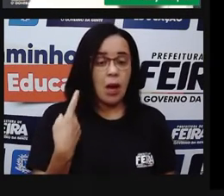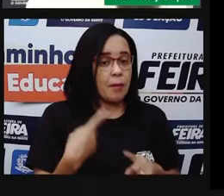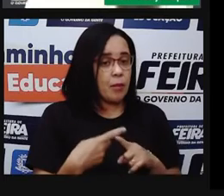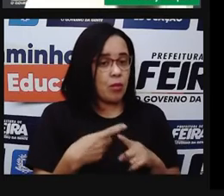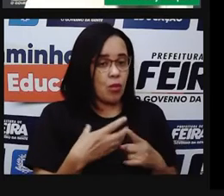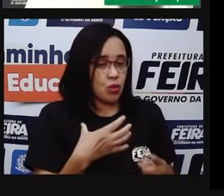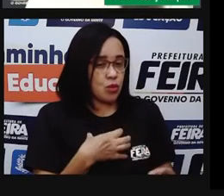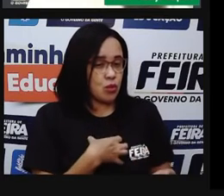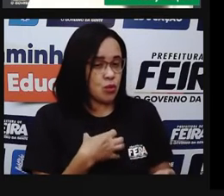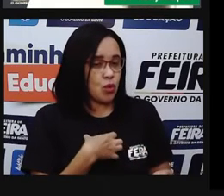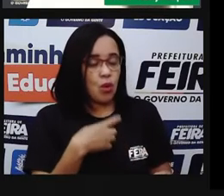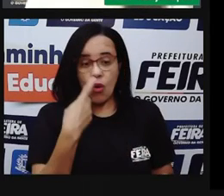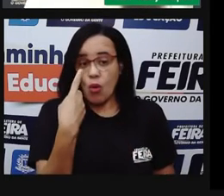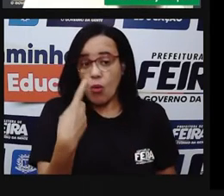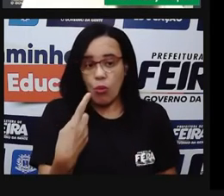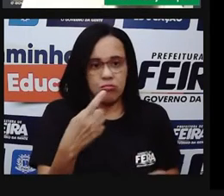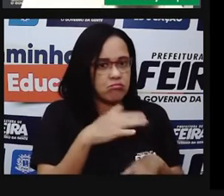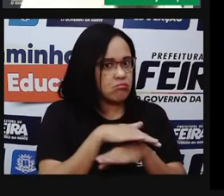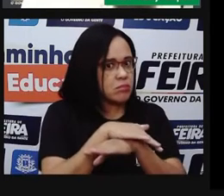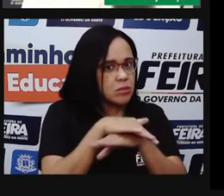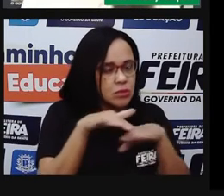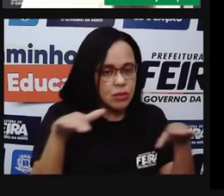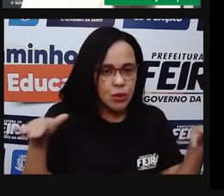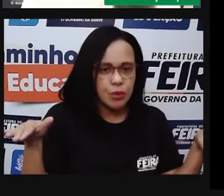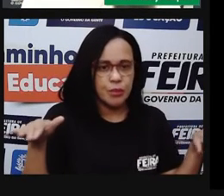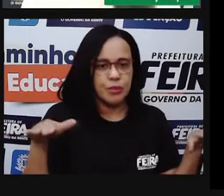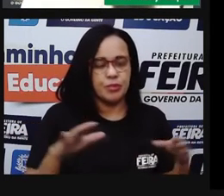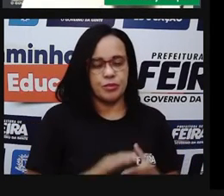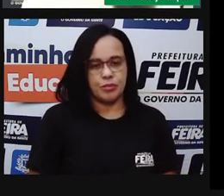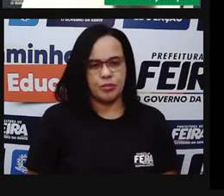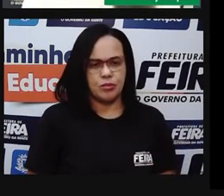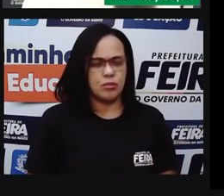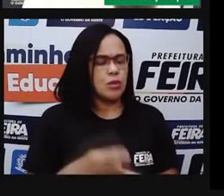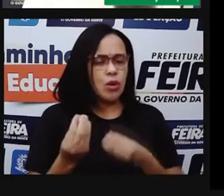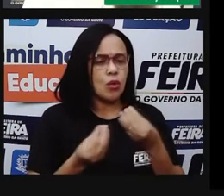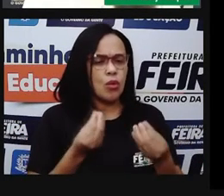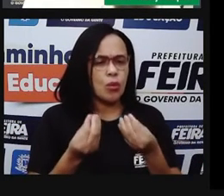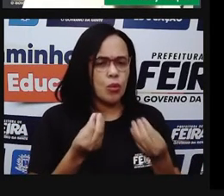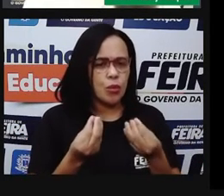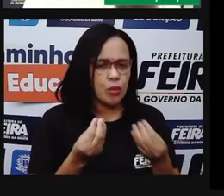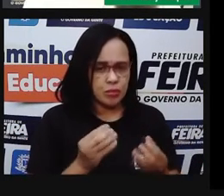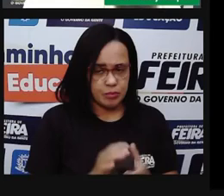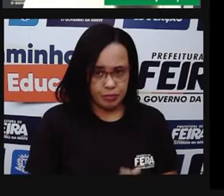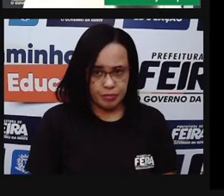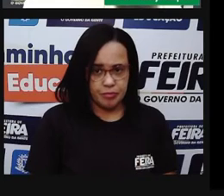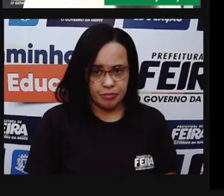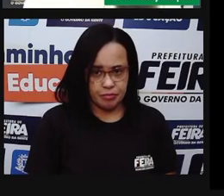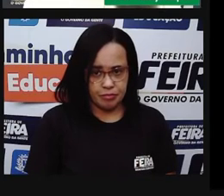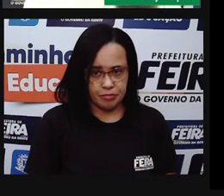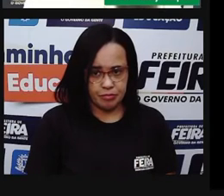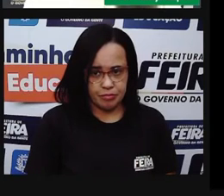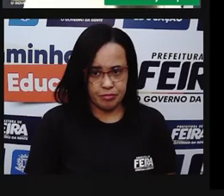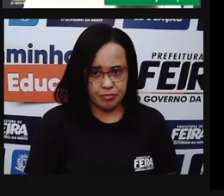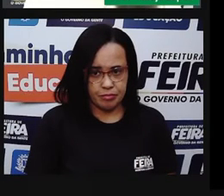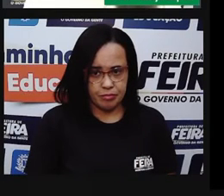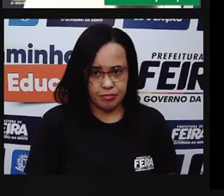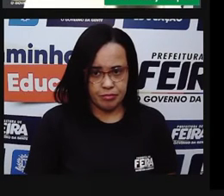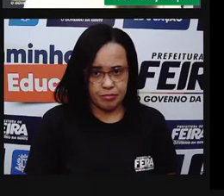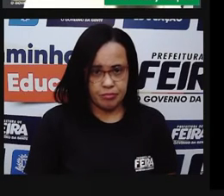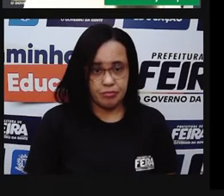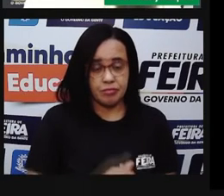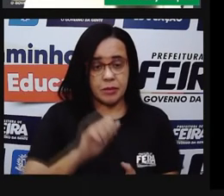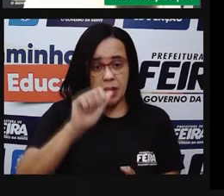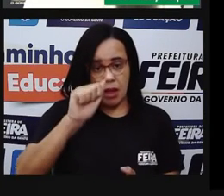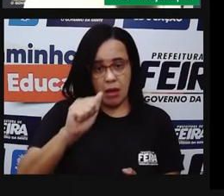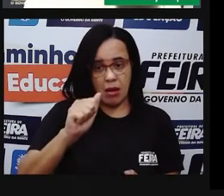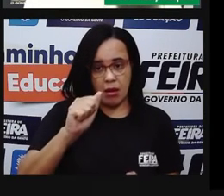som. Então, vamos ver alguns dígrafos desses aí, ó. Assar, banho, eu